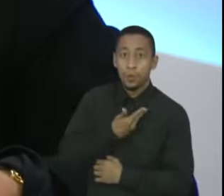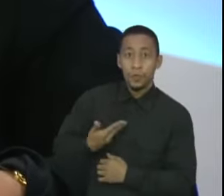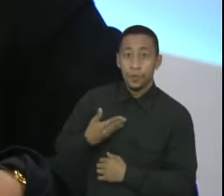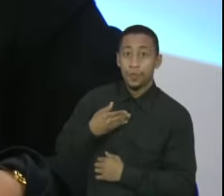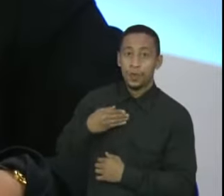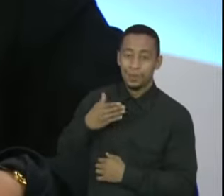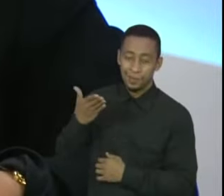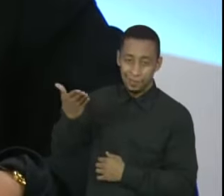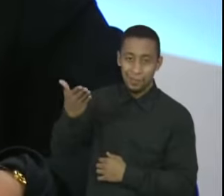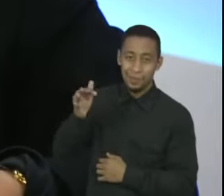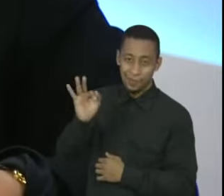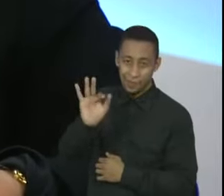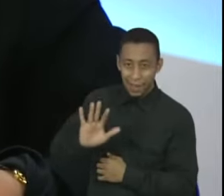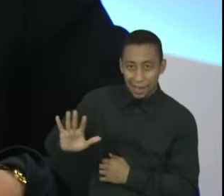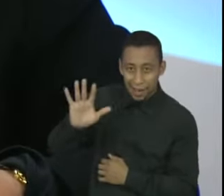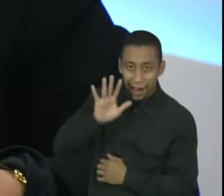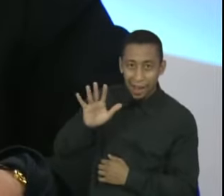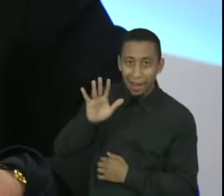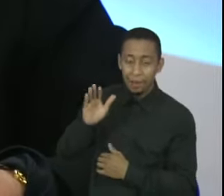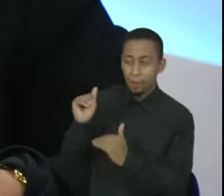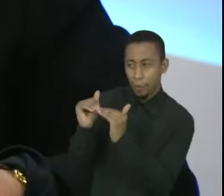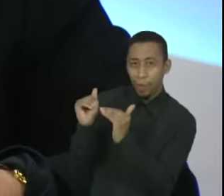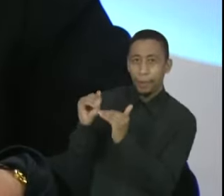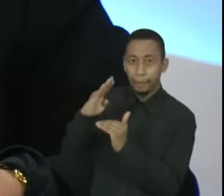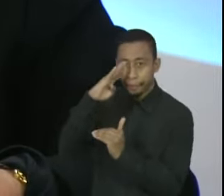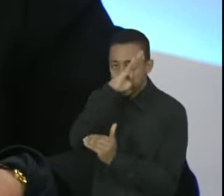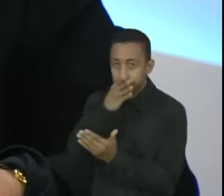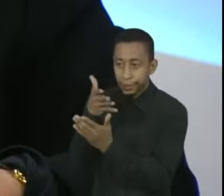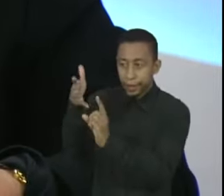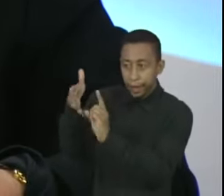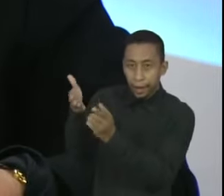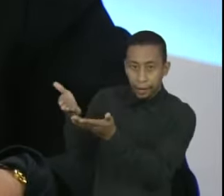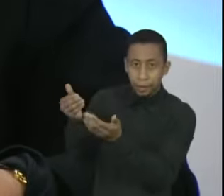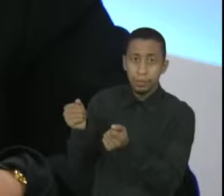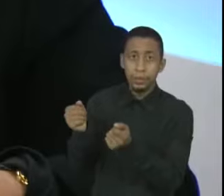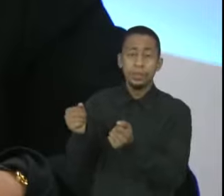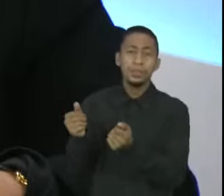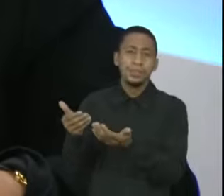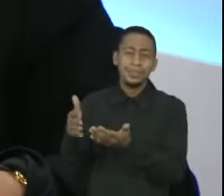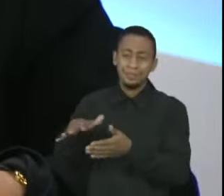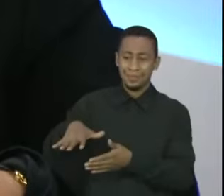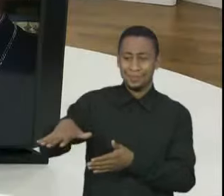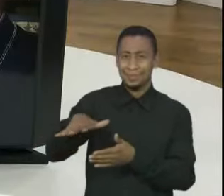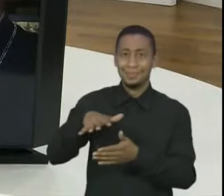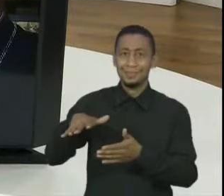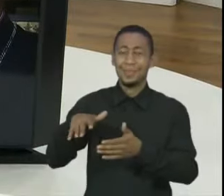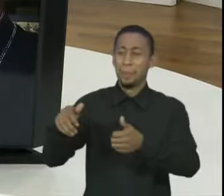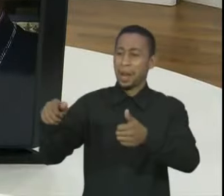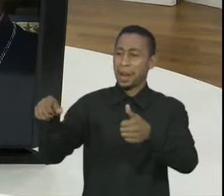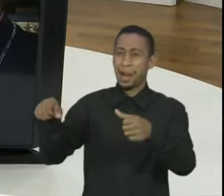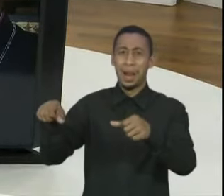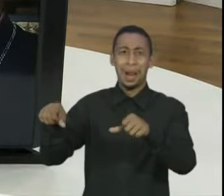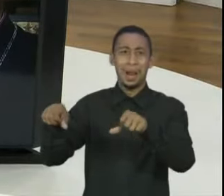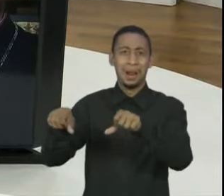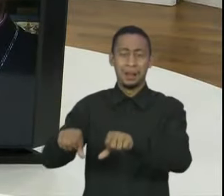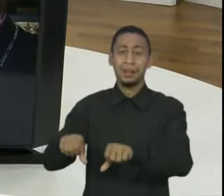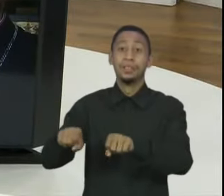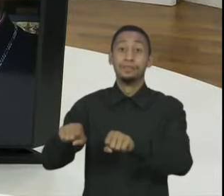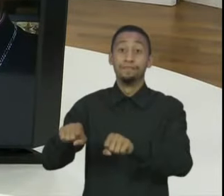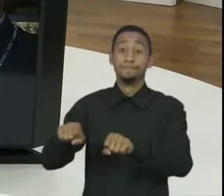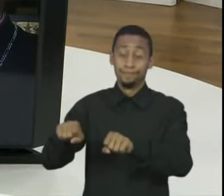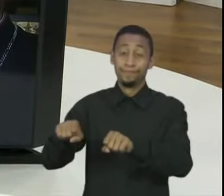certa forma parentesco com discurso a gente poderia dizer que não agravamento de uma crise institucional